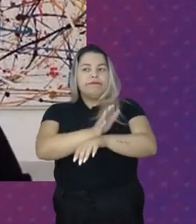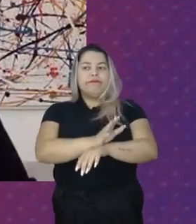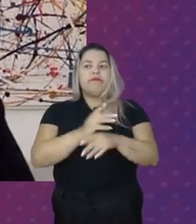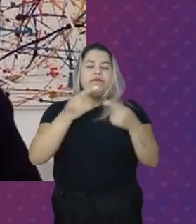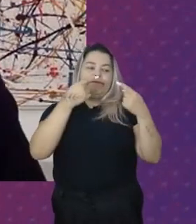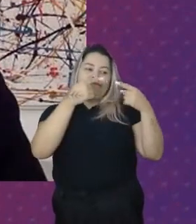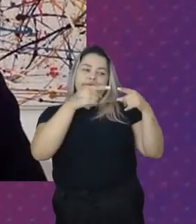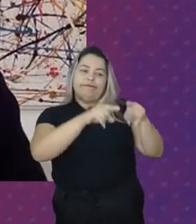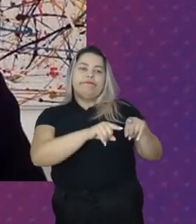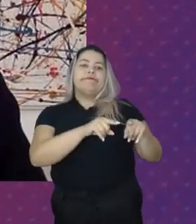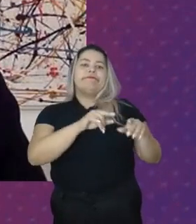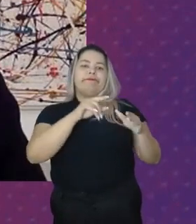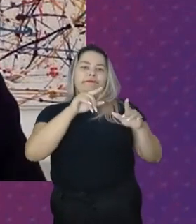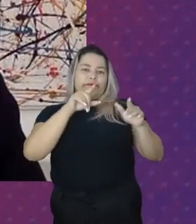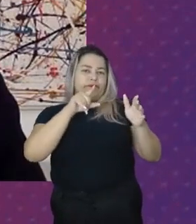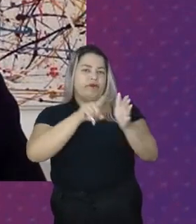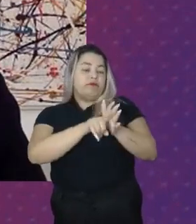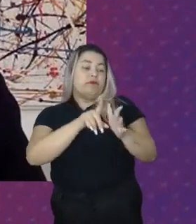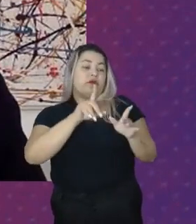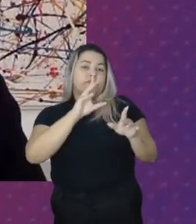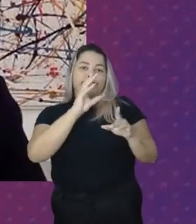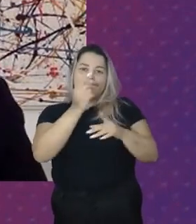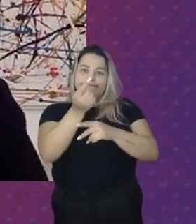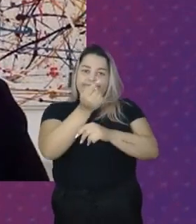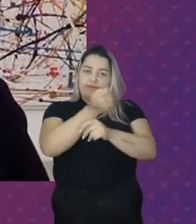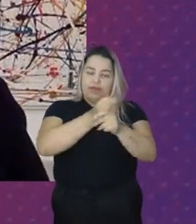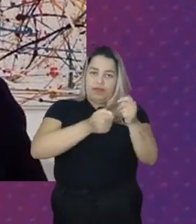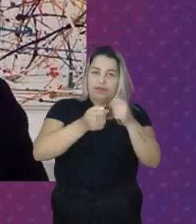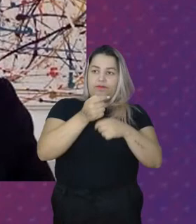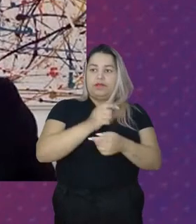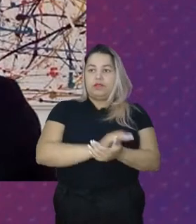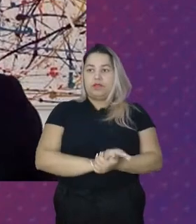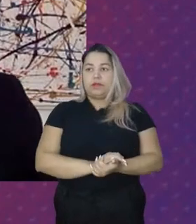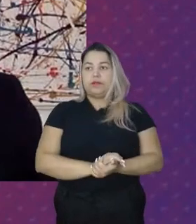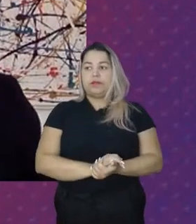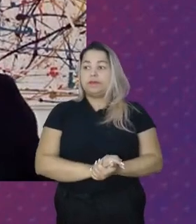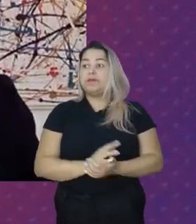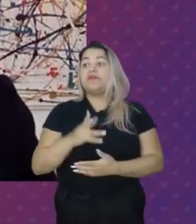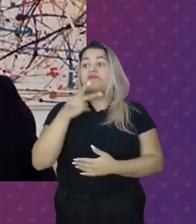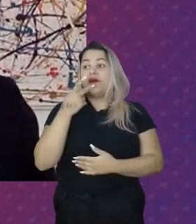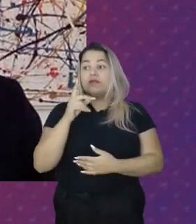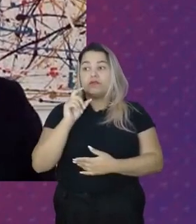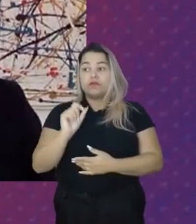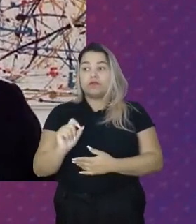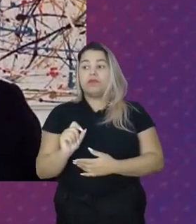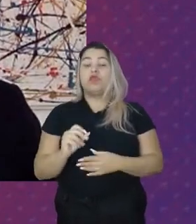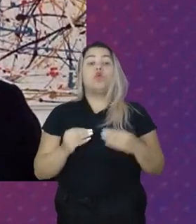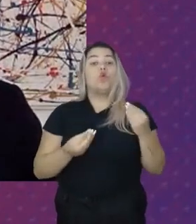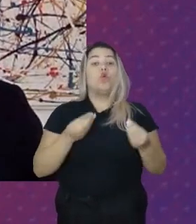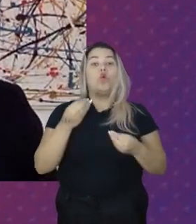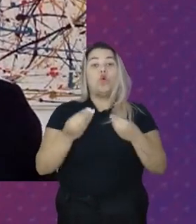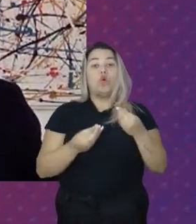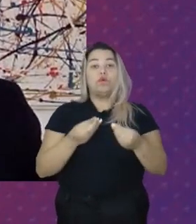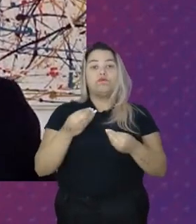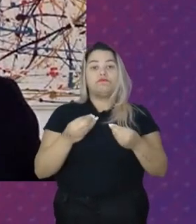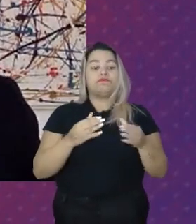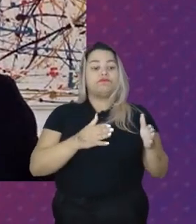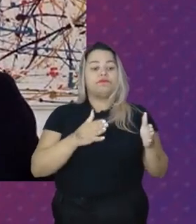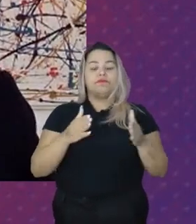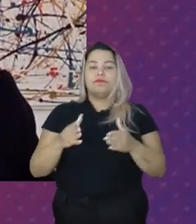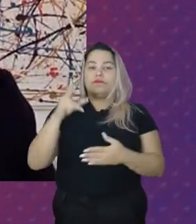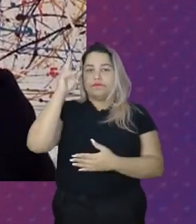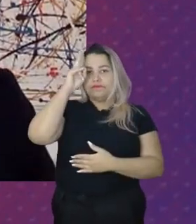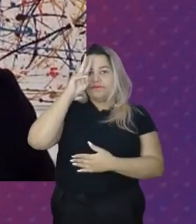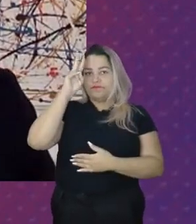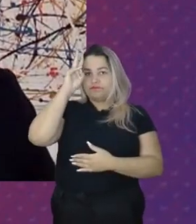contra o modelo de exploração capitalista. Falando um pouco sobre como se deu o processo histórico